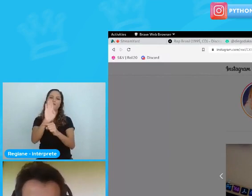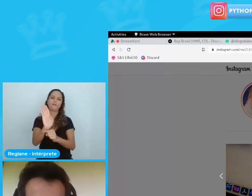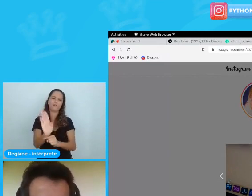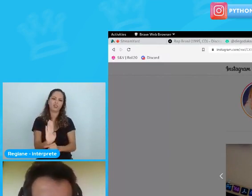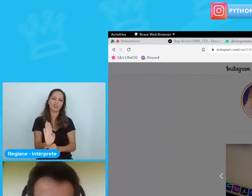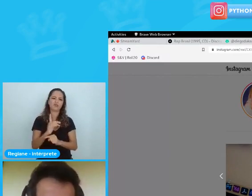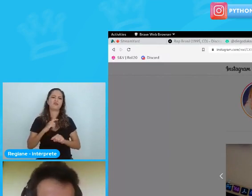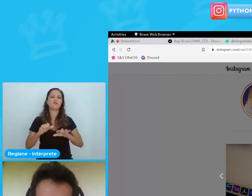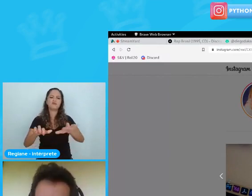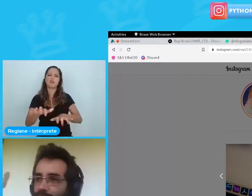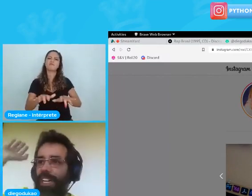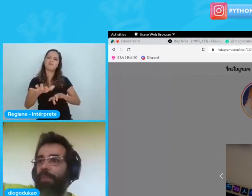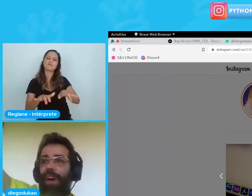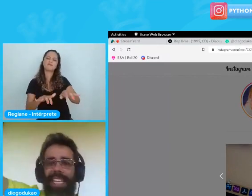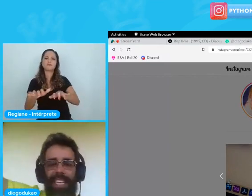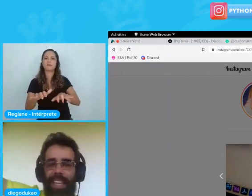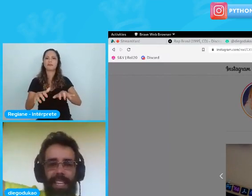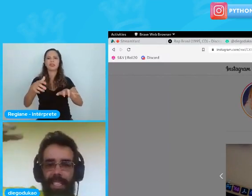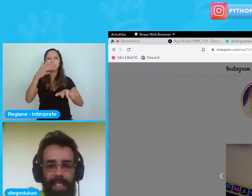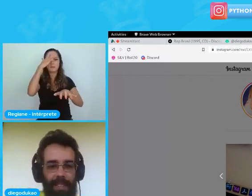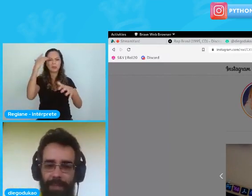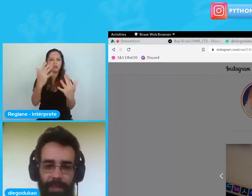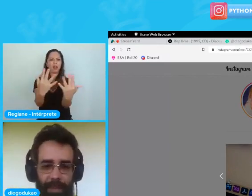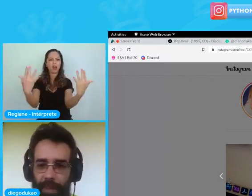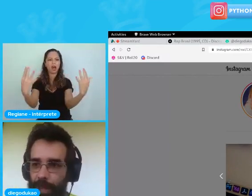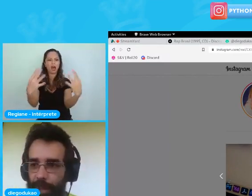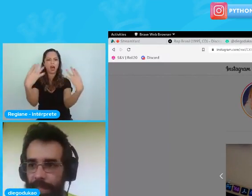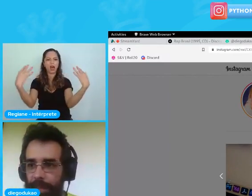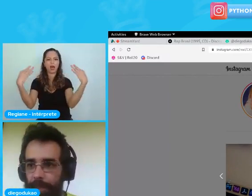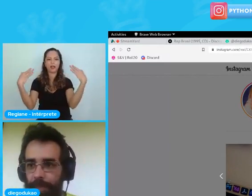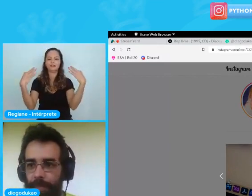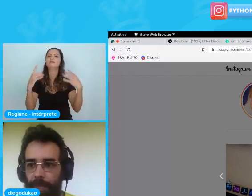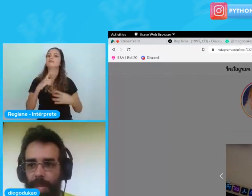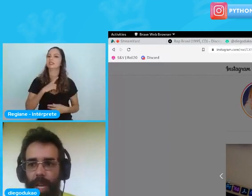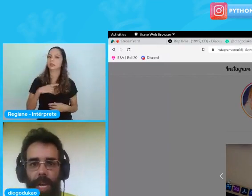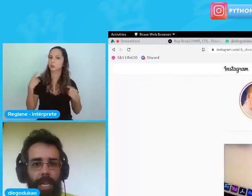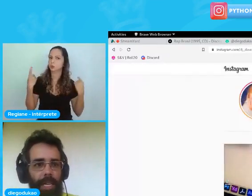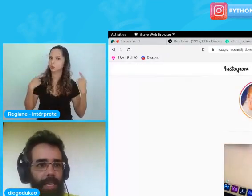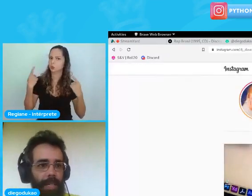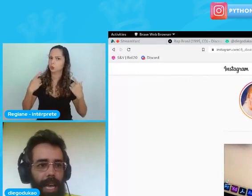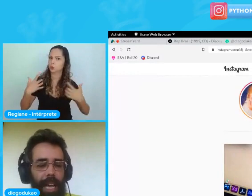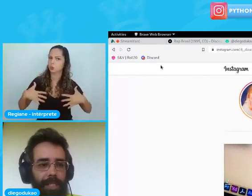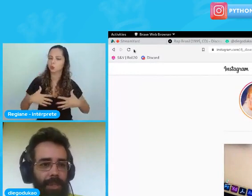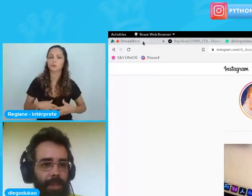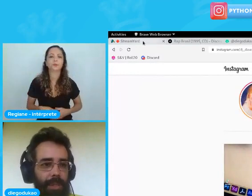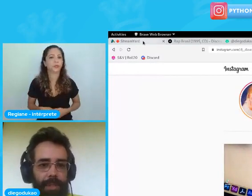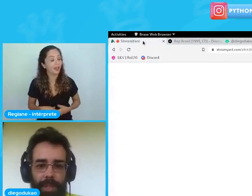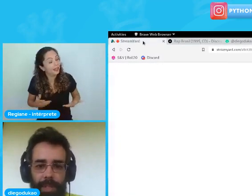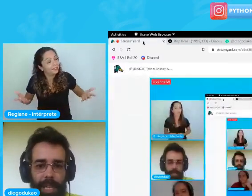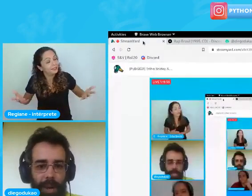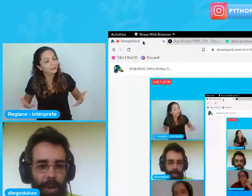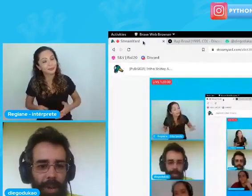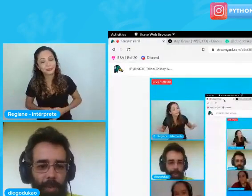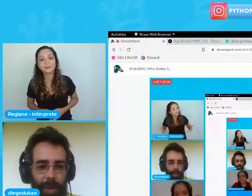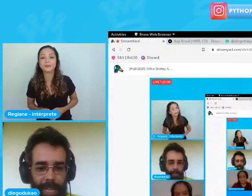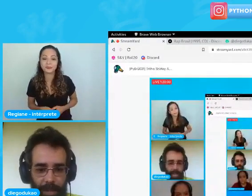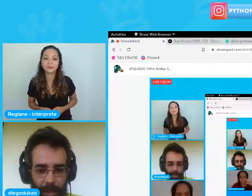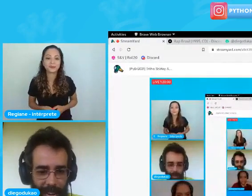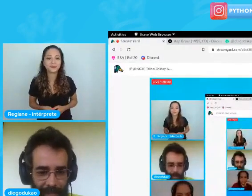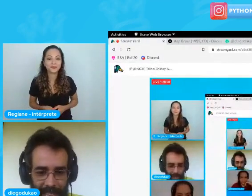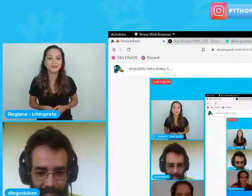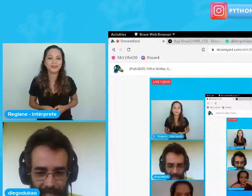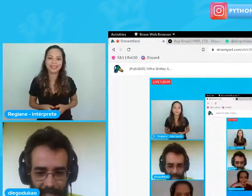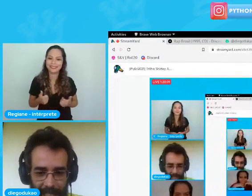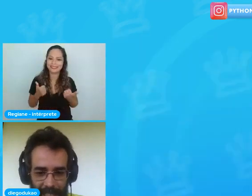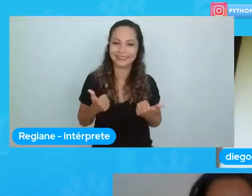assim, e tipo, o Sonic Py na tela, é muito doido. E é isso. Chegou, opa,